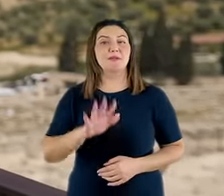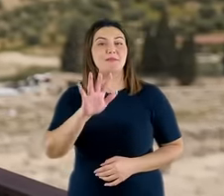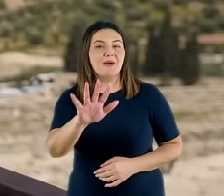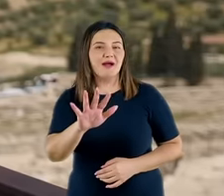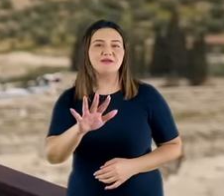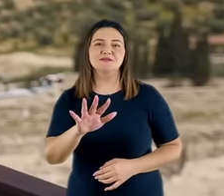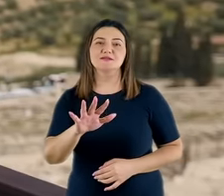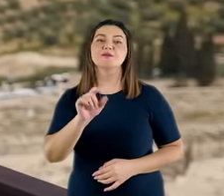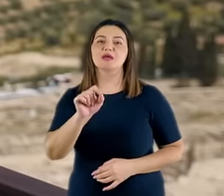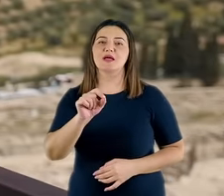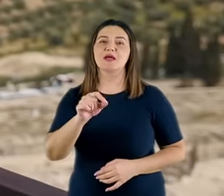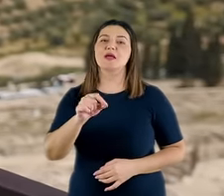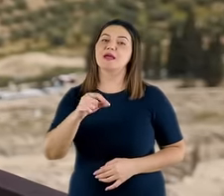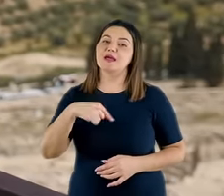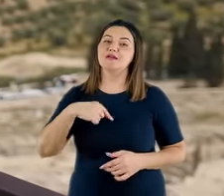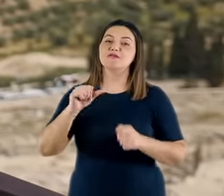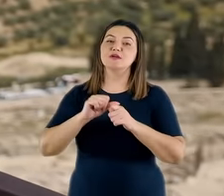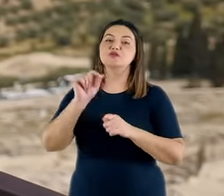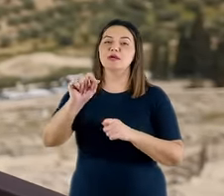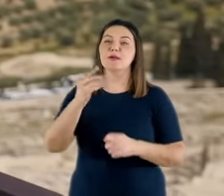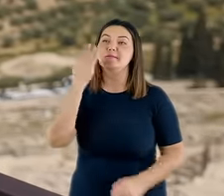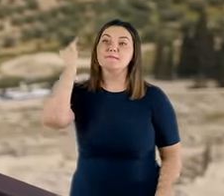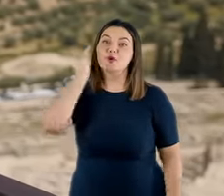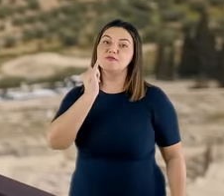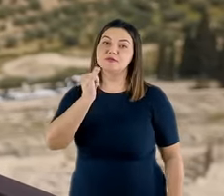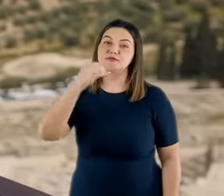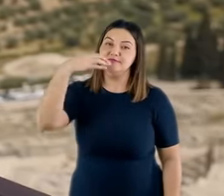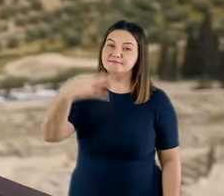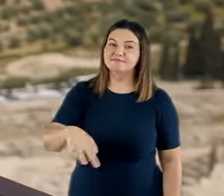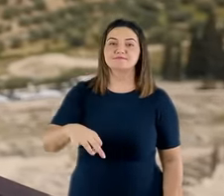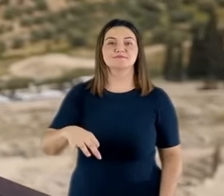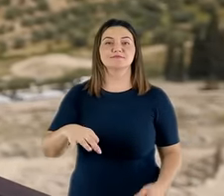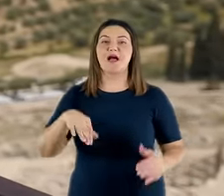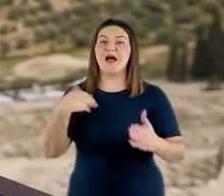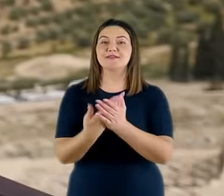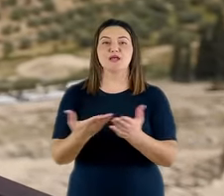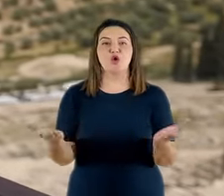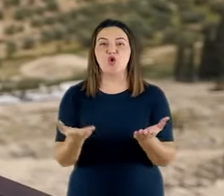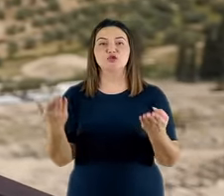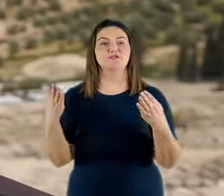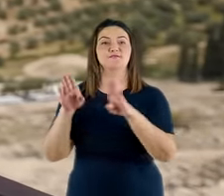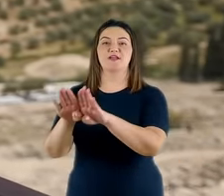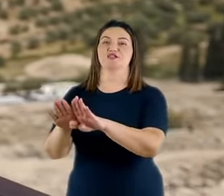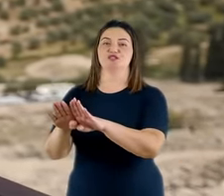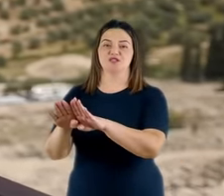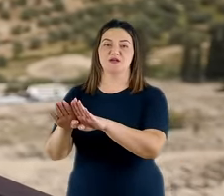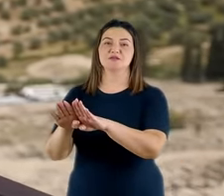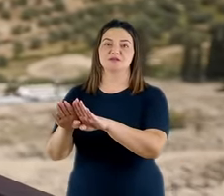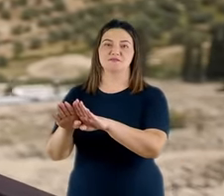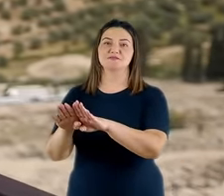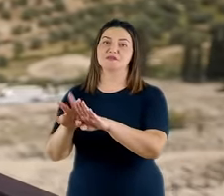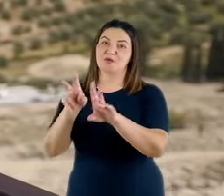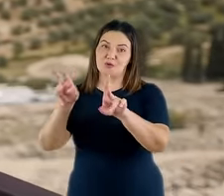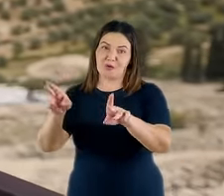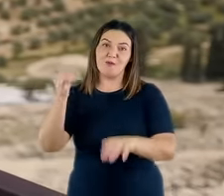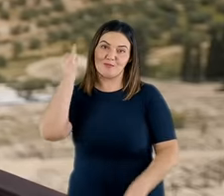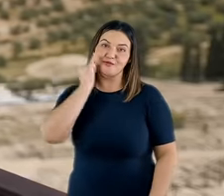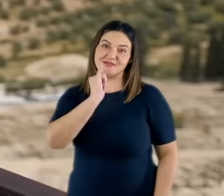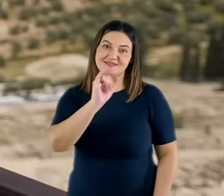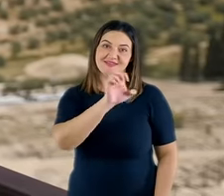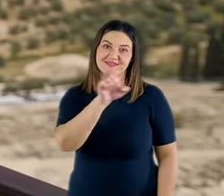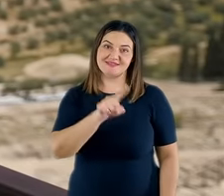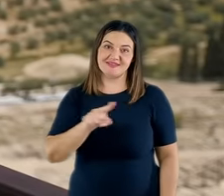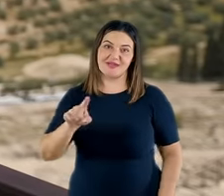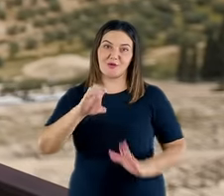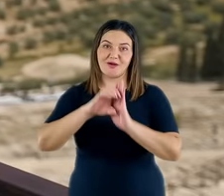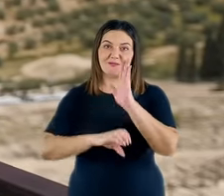acabou confirmando o cumprimento da profecia. E até hoje, a porta oriental permanece fechada conforme a